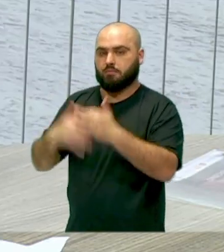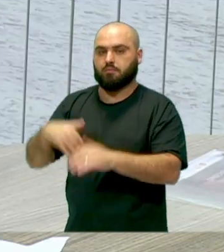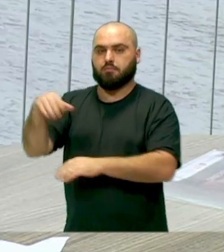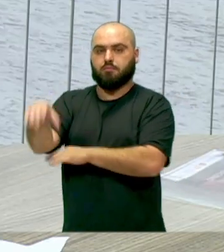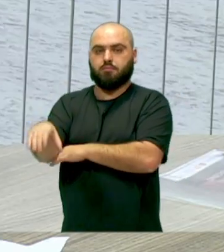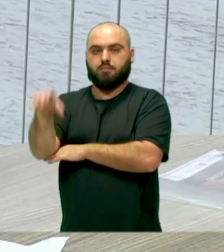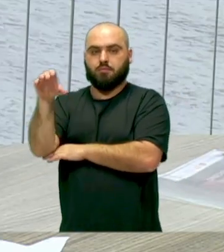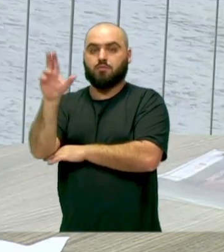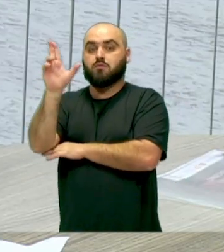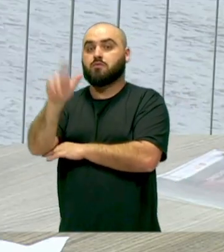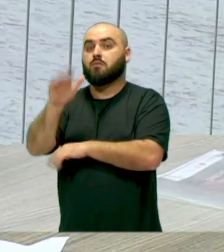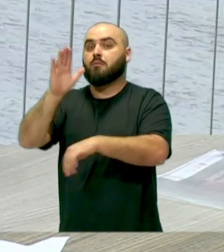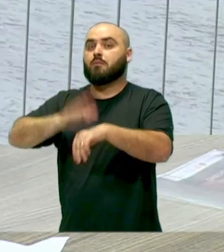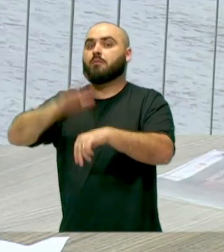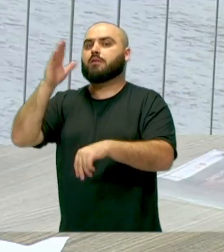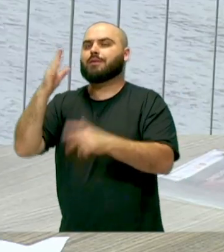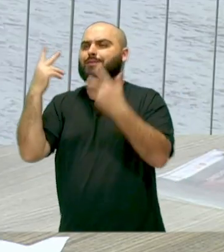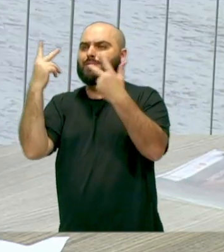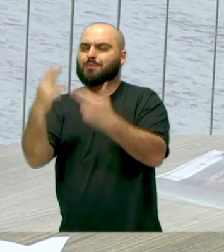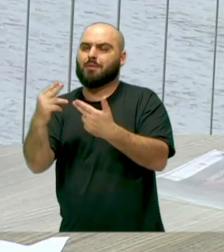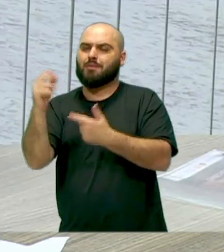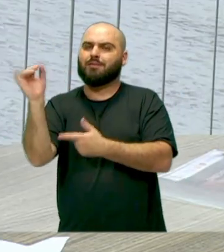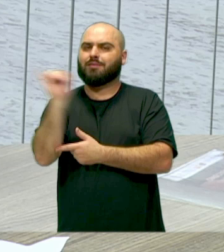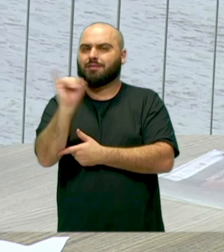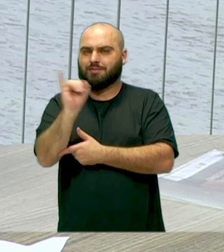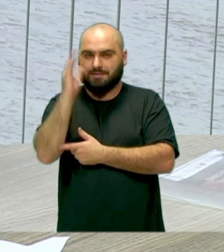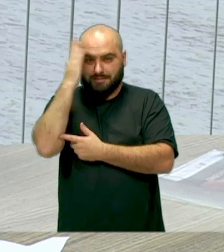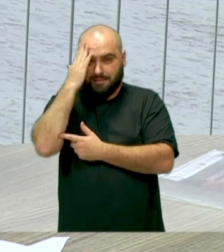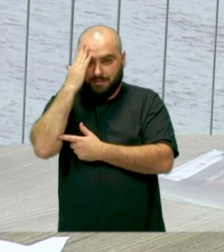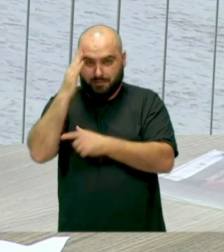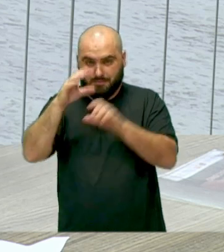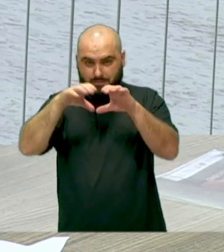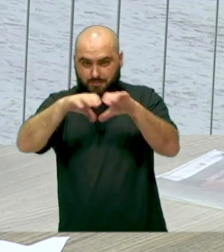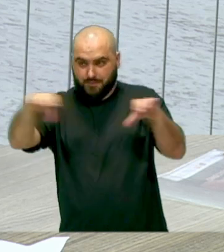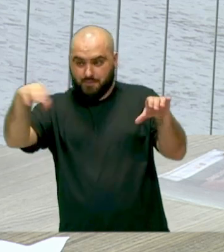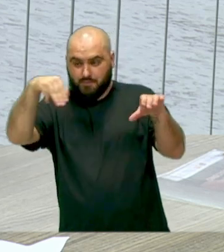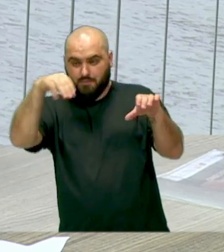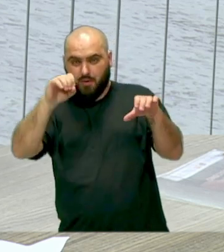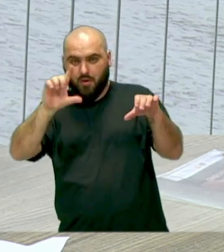tem aqui como se fosse em Itajaí, ali um molho.